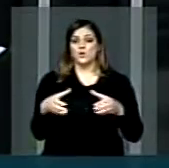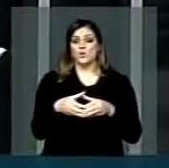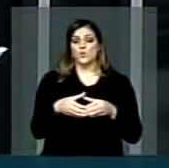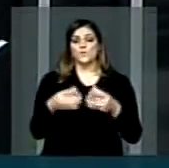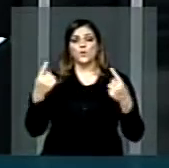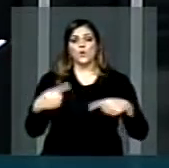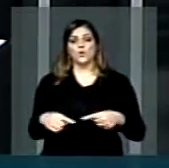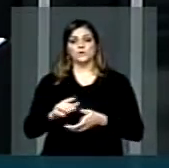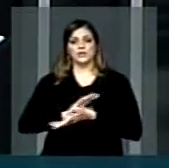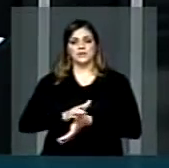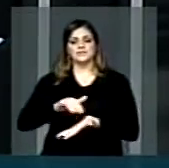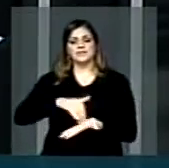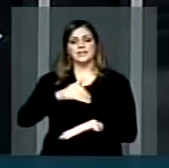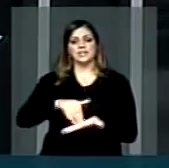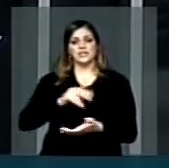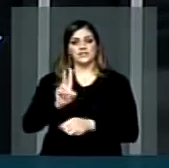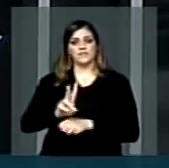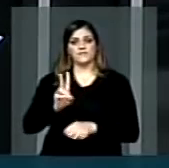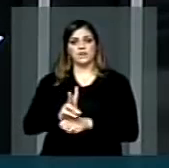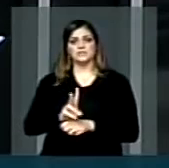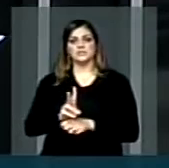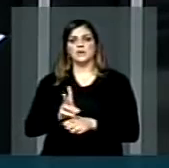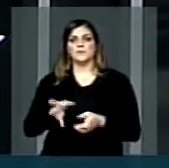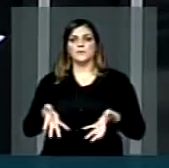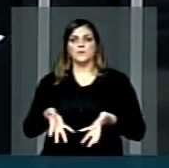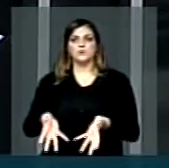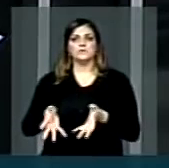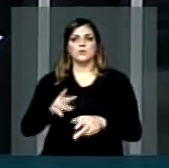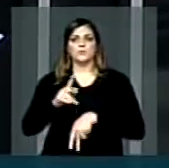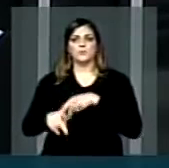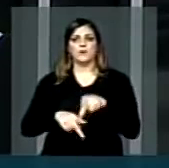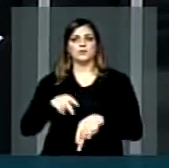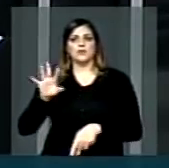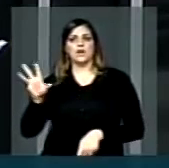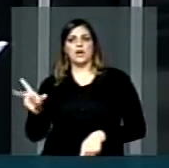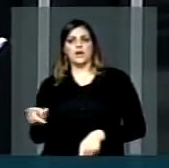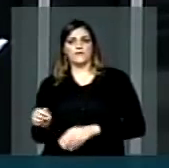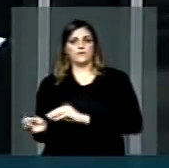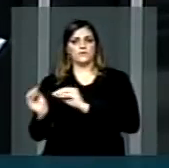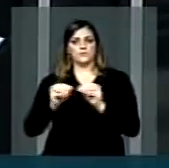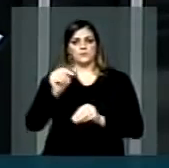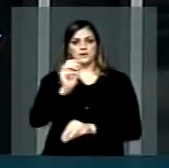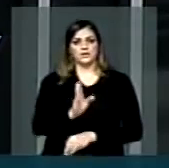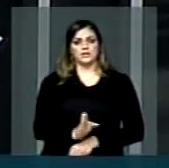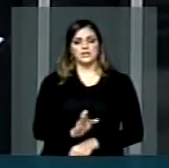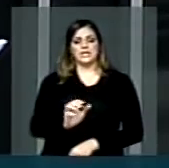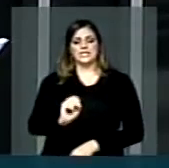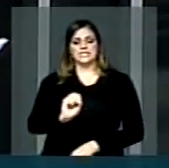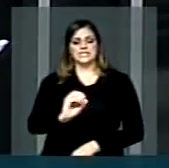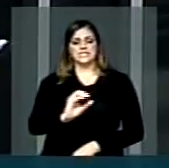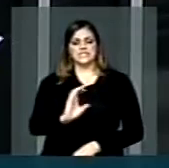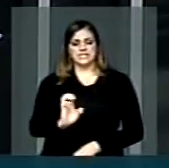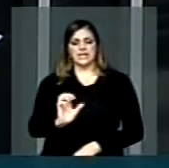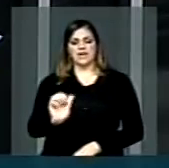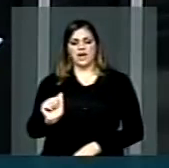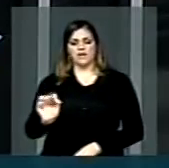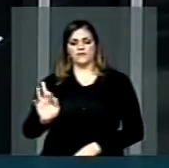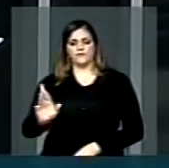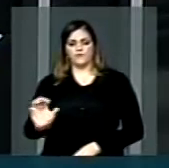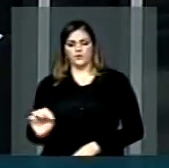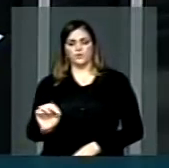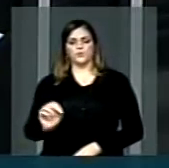o racismo, a Secretaria de Defesa e Promoção das Populações Afro-Brasileiras, a CEAFRO, do governo de Leonel Brizola, no estado de Rio de